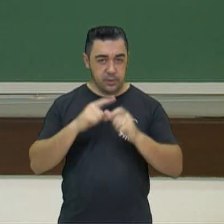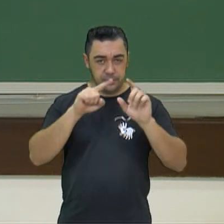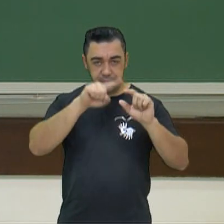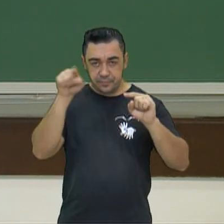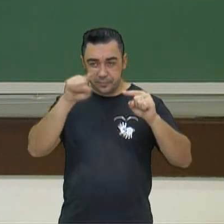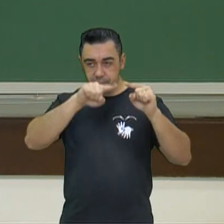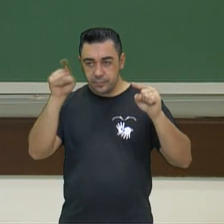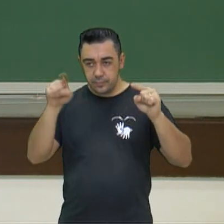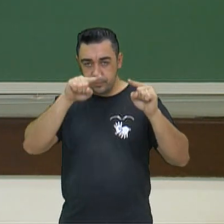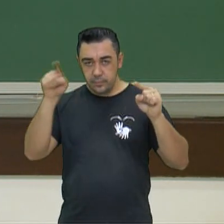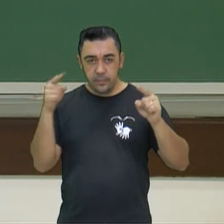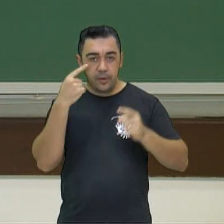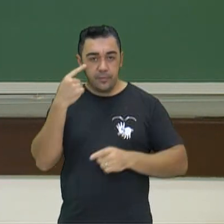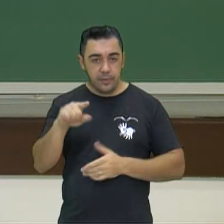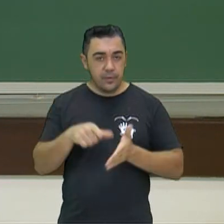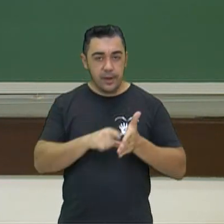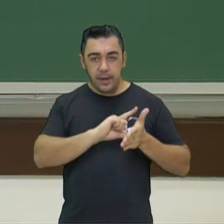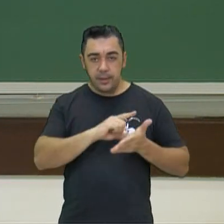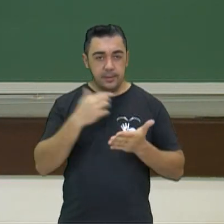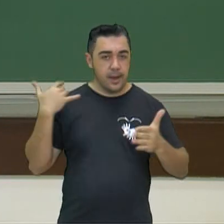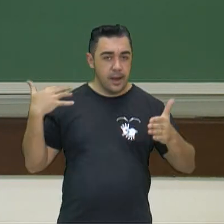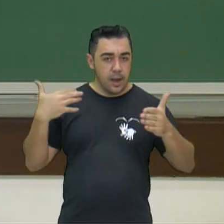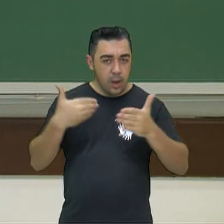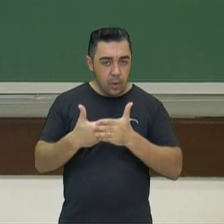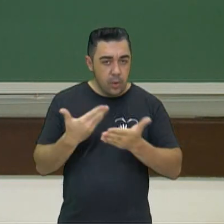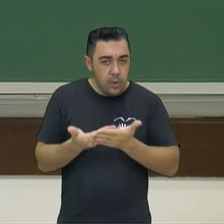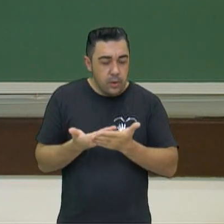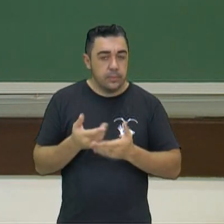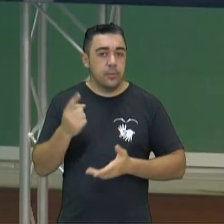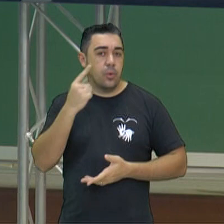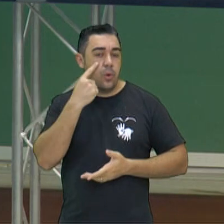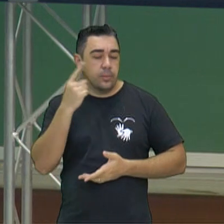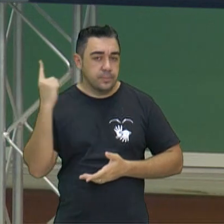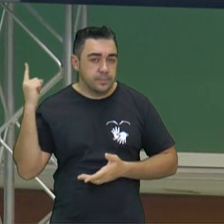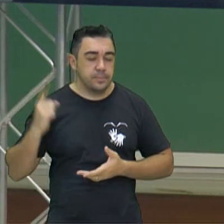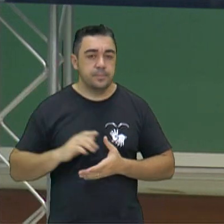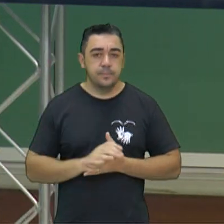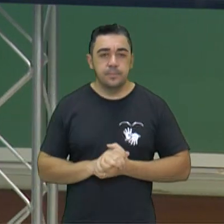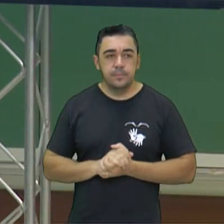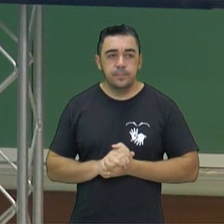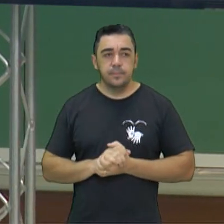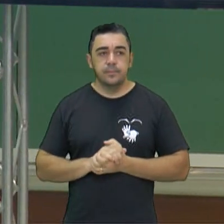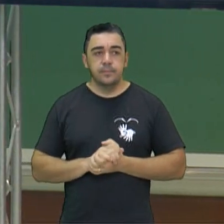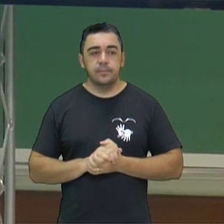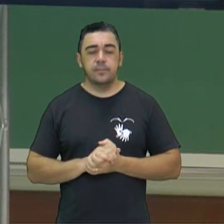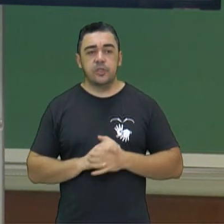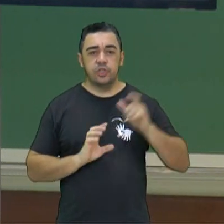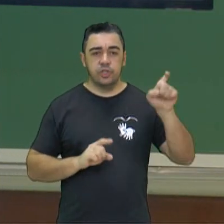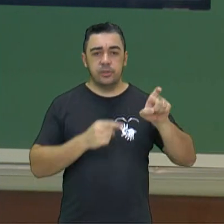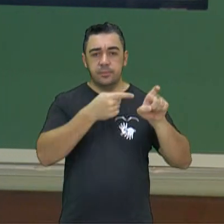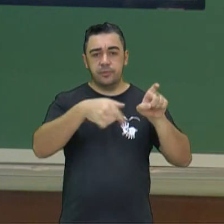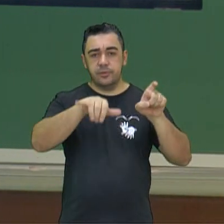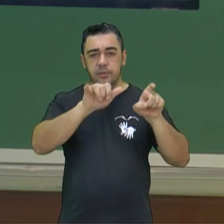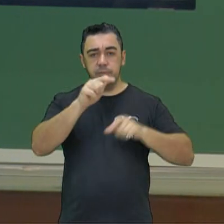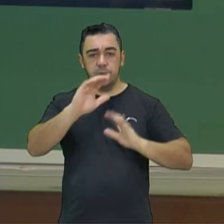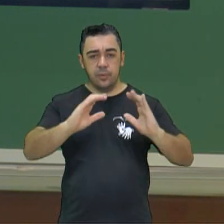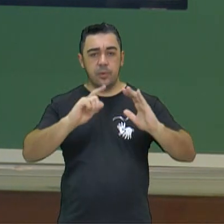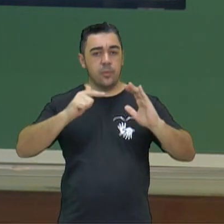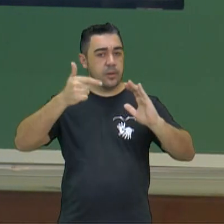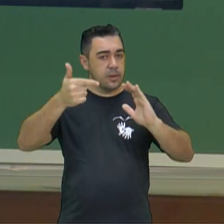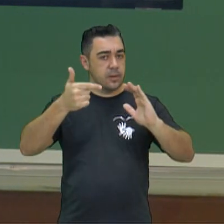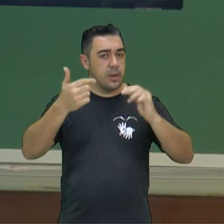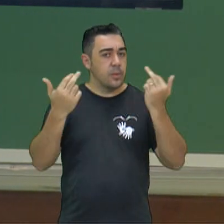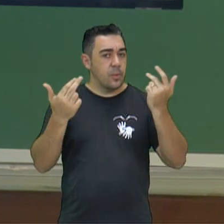É o que nós estávamos vendo desde as aulas passadas. Então, olha lá, x menos y ao quadrado vai ser igual a quem?